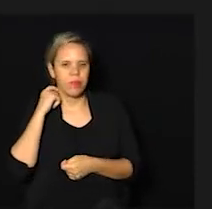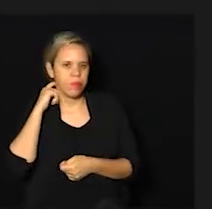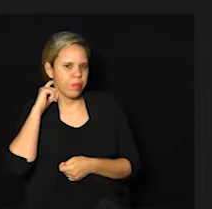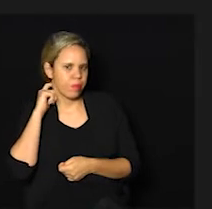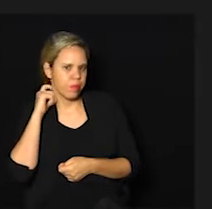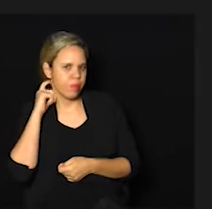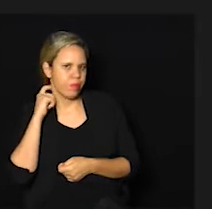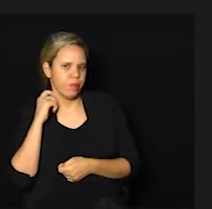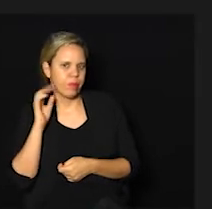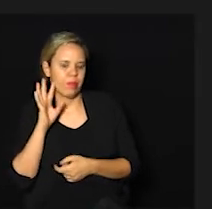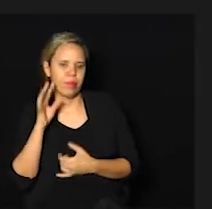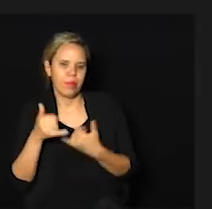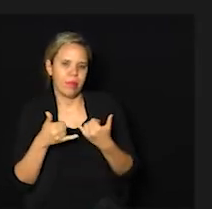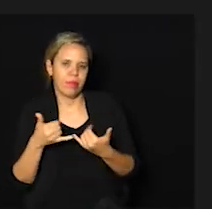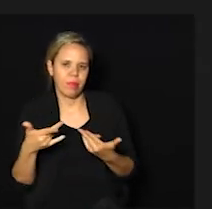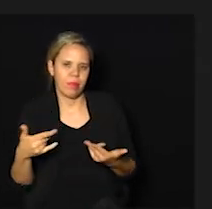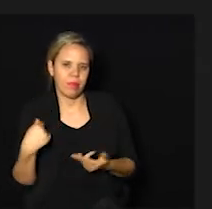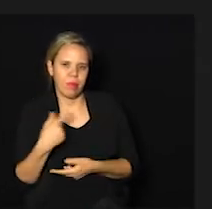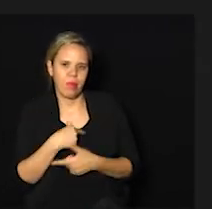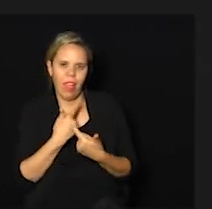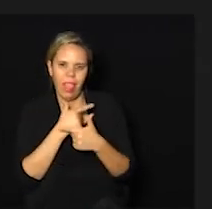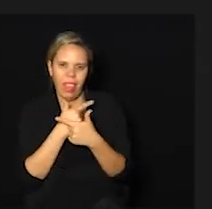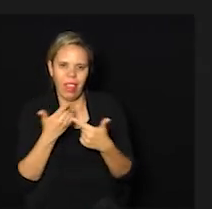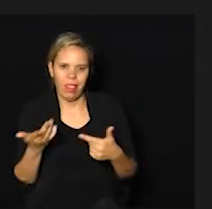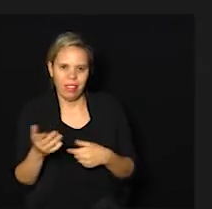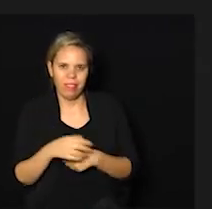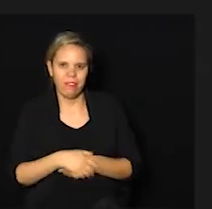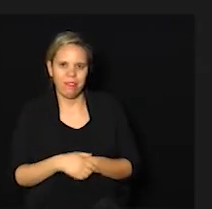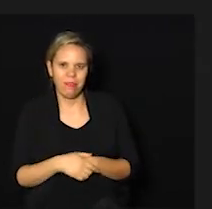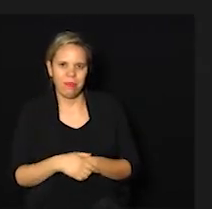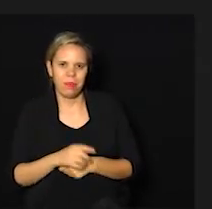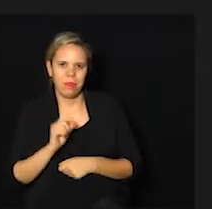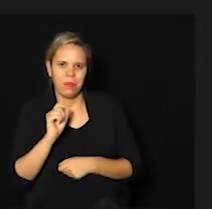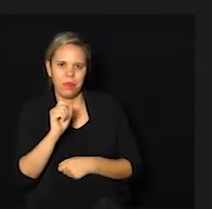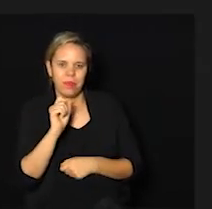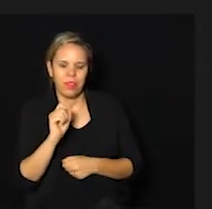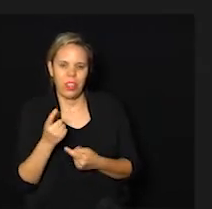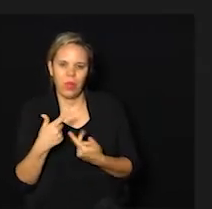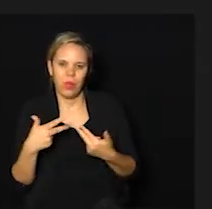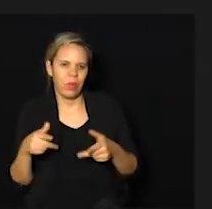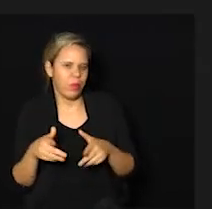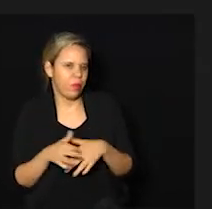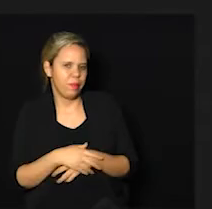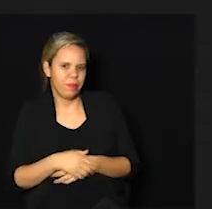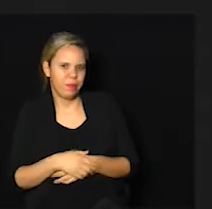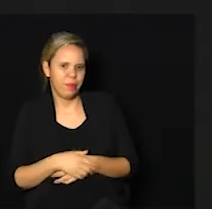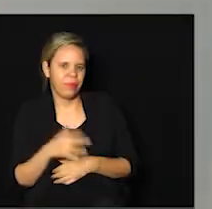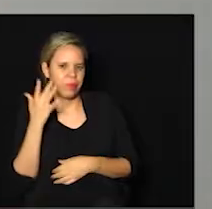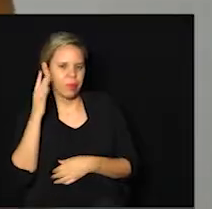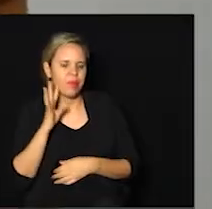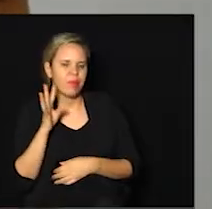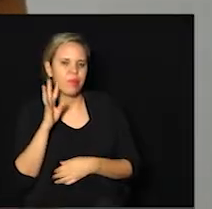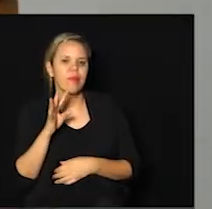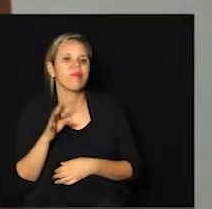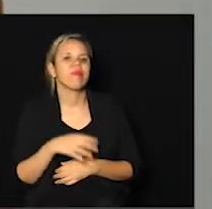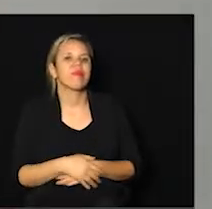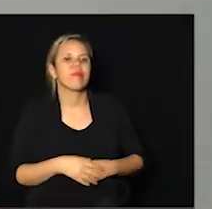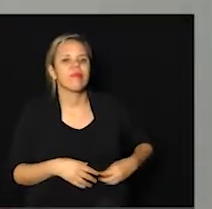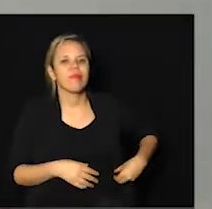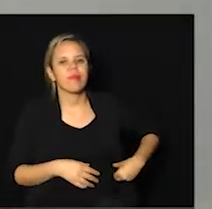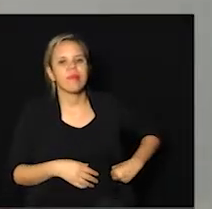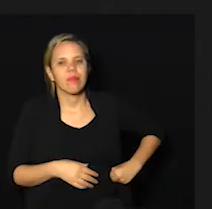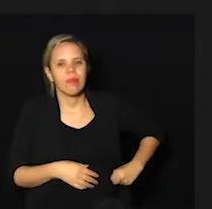Que Mas legal. É muito mais diversão. A gente dá muito mais risada do que qualquer outra coisa. E acho que isso é legal porque